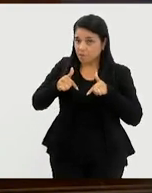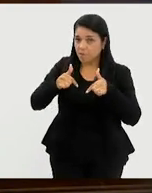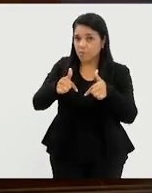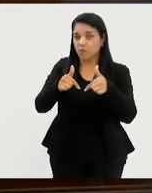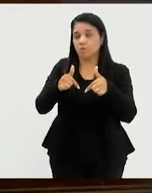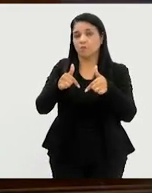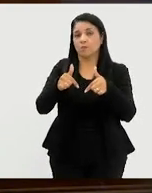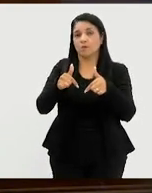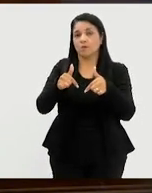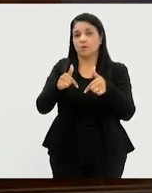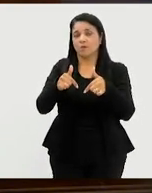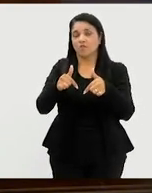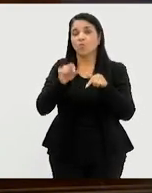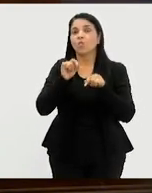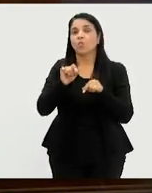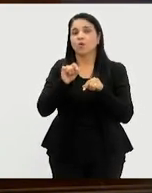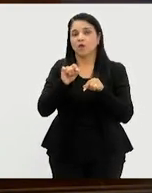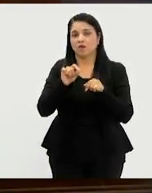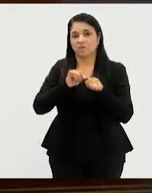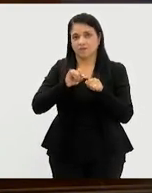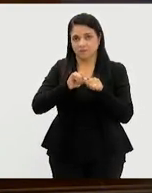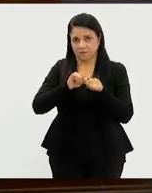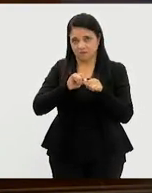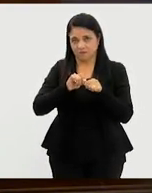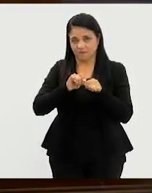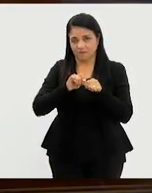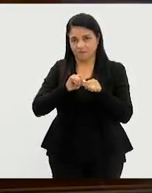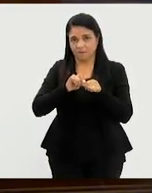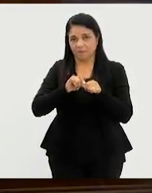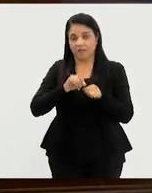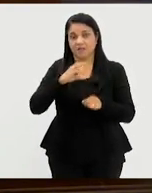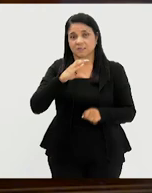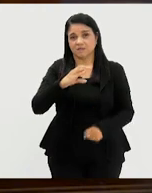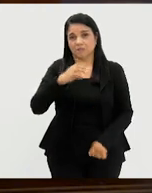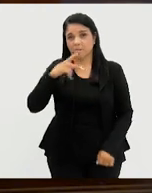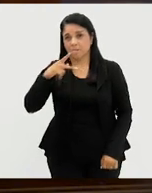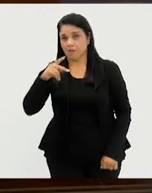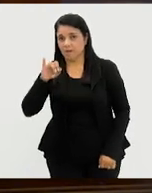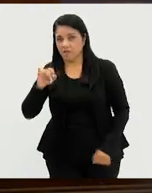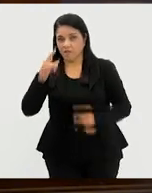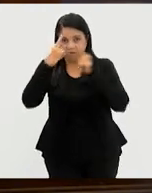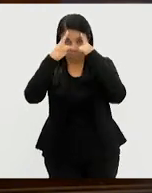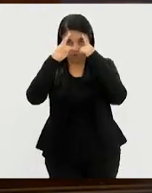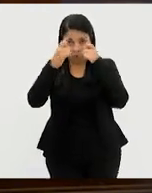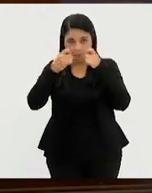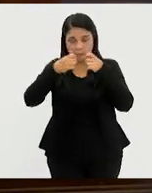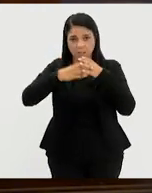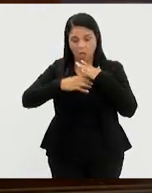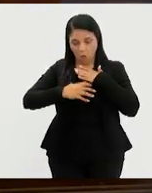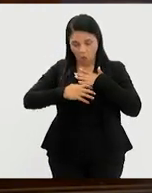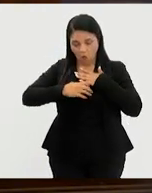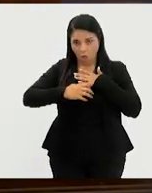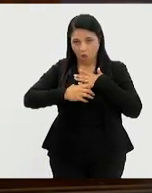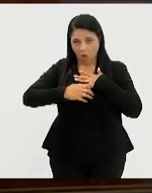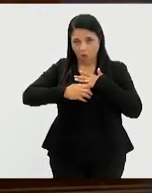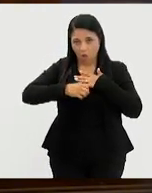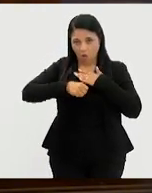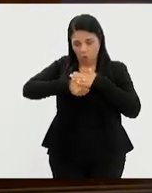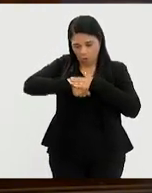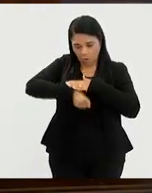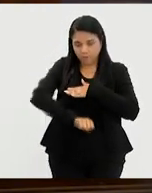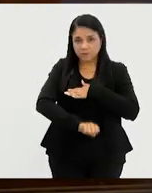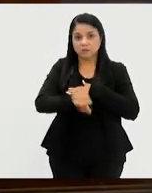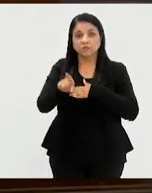Legislativa foi fazer e uma CPI sobre a violência obstétrica no Hospital da Mulher de Cabo